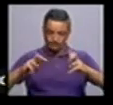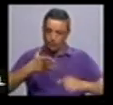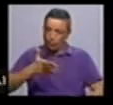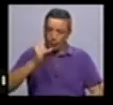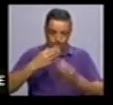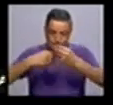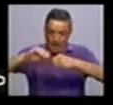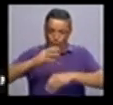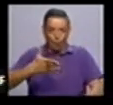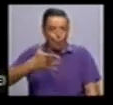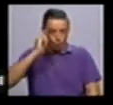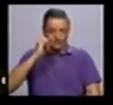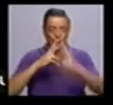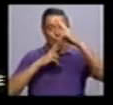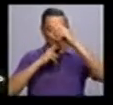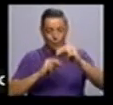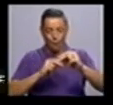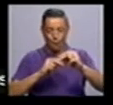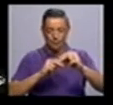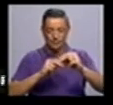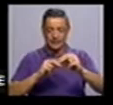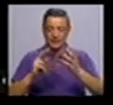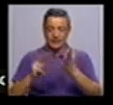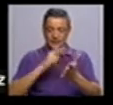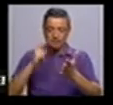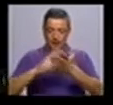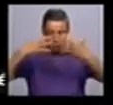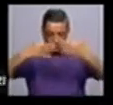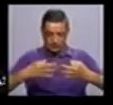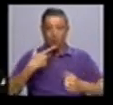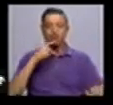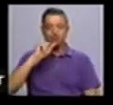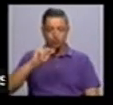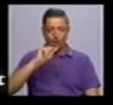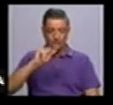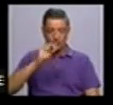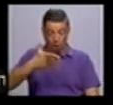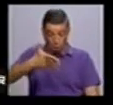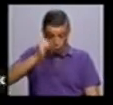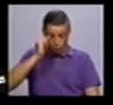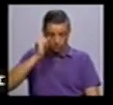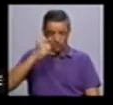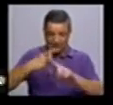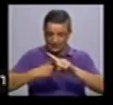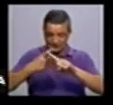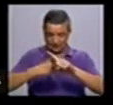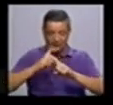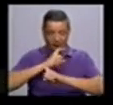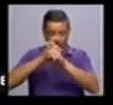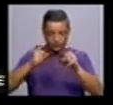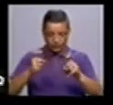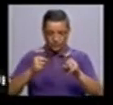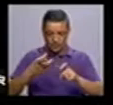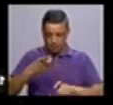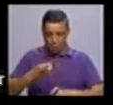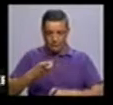12 luas, e que ainda aguardam confirmação de nomes. Destas 12 luas é interessante referir que